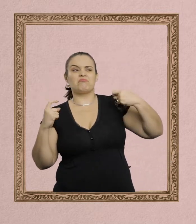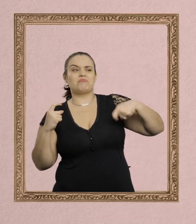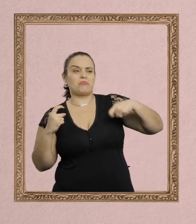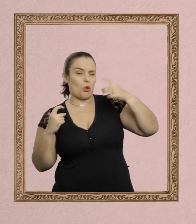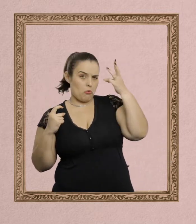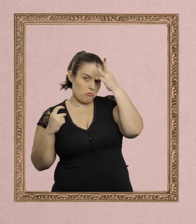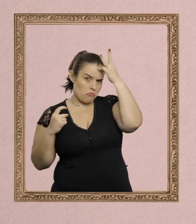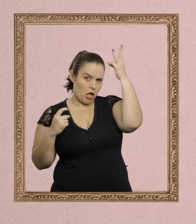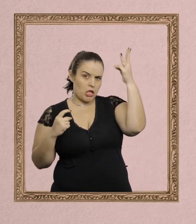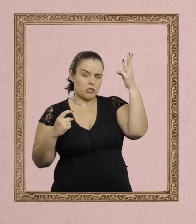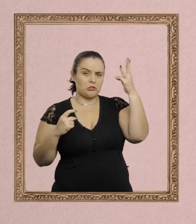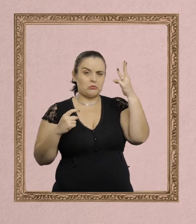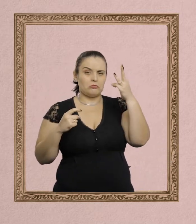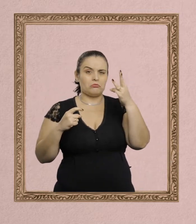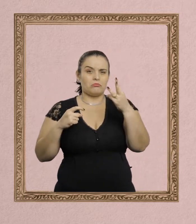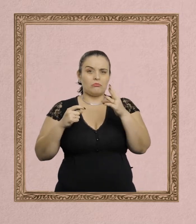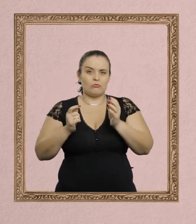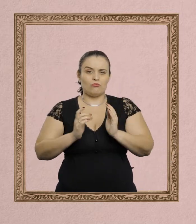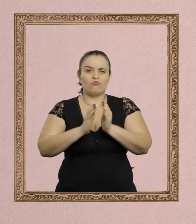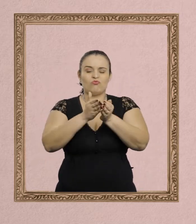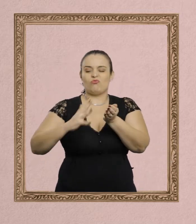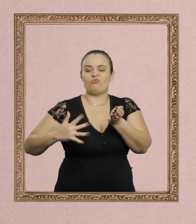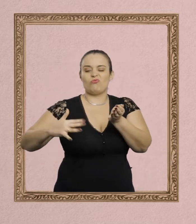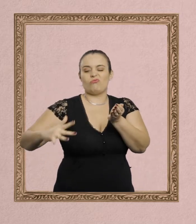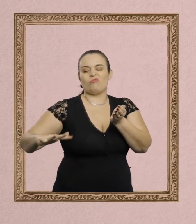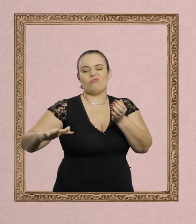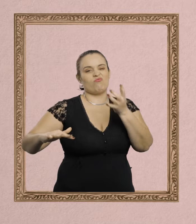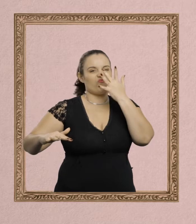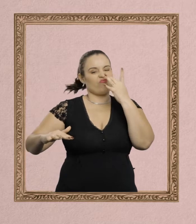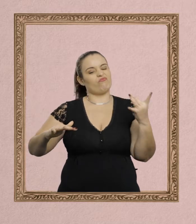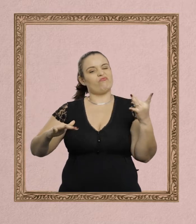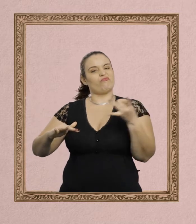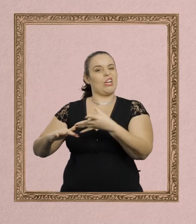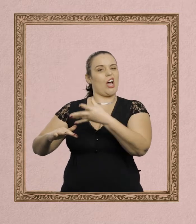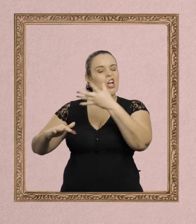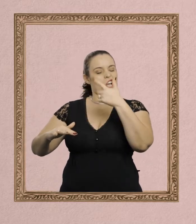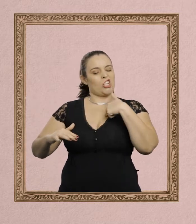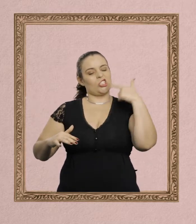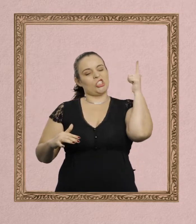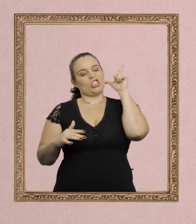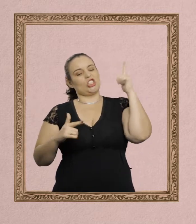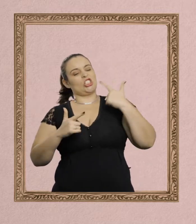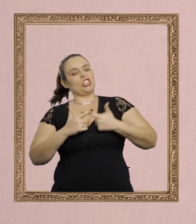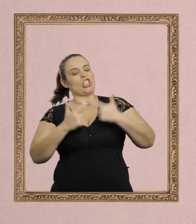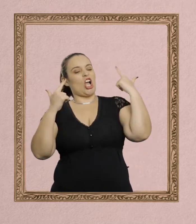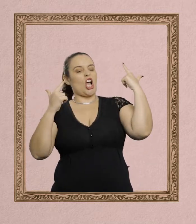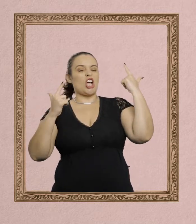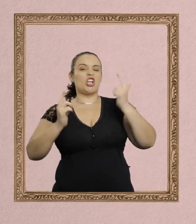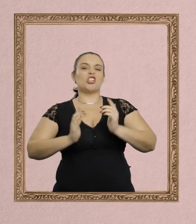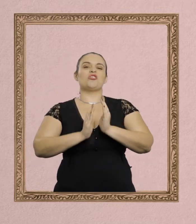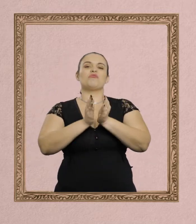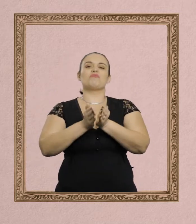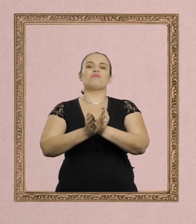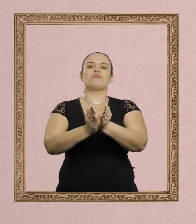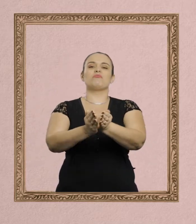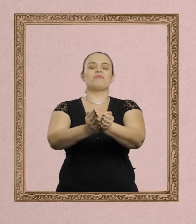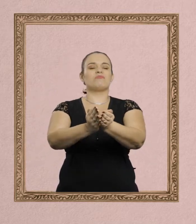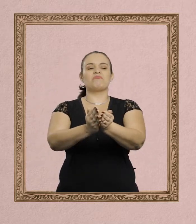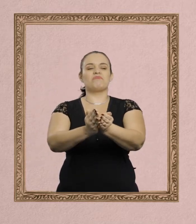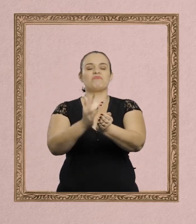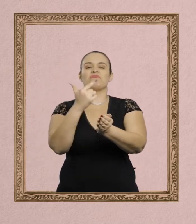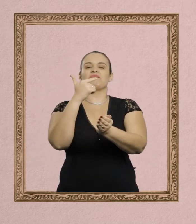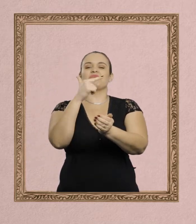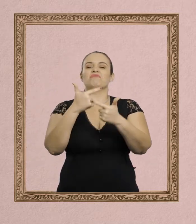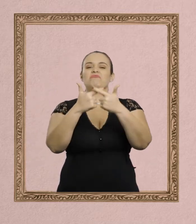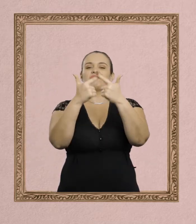deveria jogar a Wendy no mar. Pensou que se fizesse isso, daria sorte para ele. Gancho disse que um navio